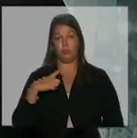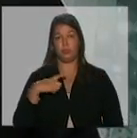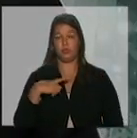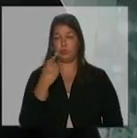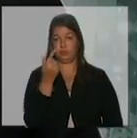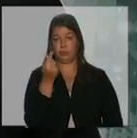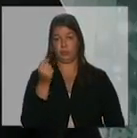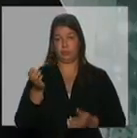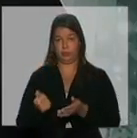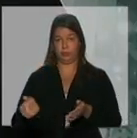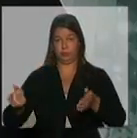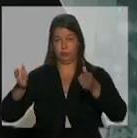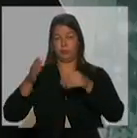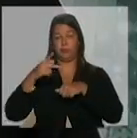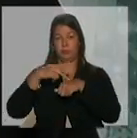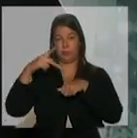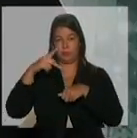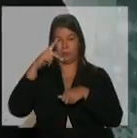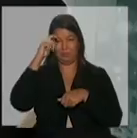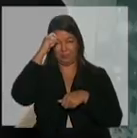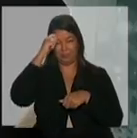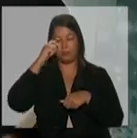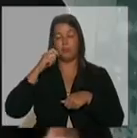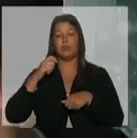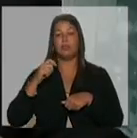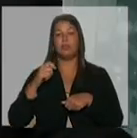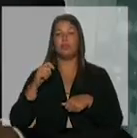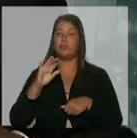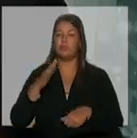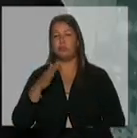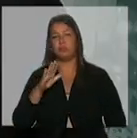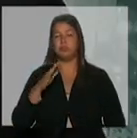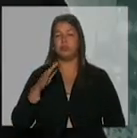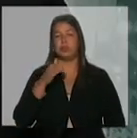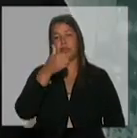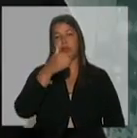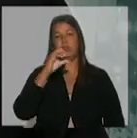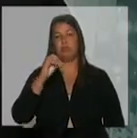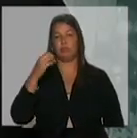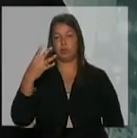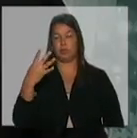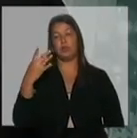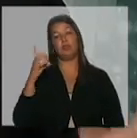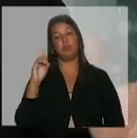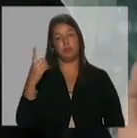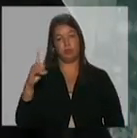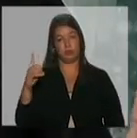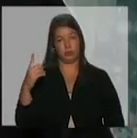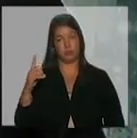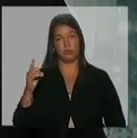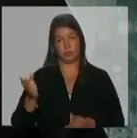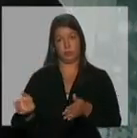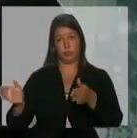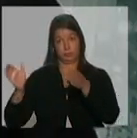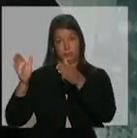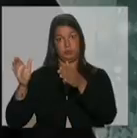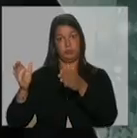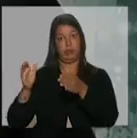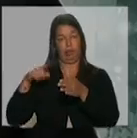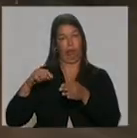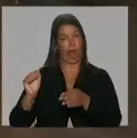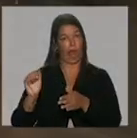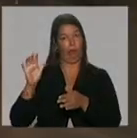2011, nós tínhamos um preço de barril de petróleo médio atualizado em torno de 104 dólares o